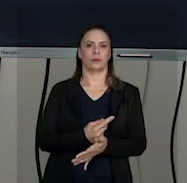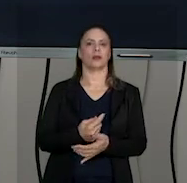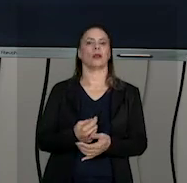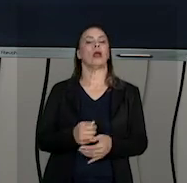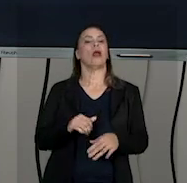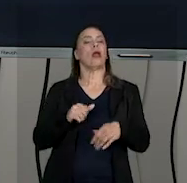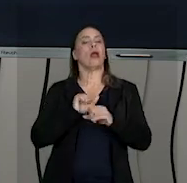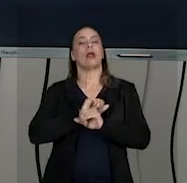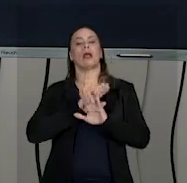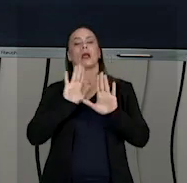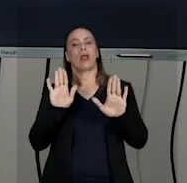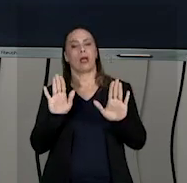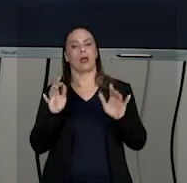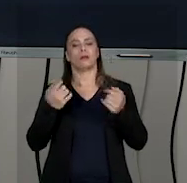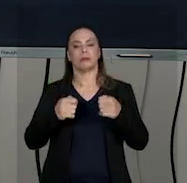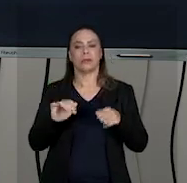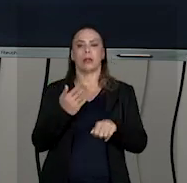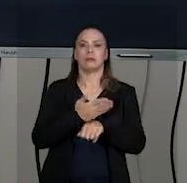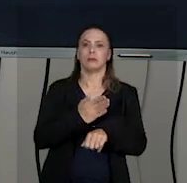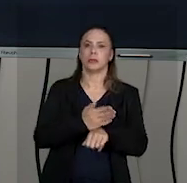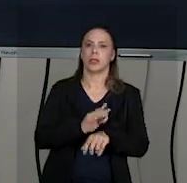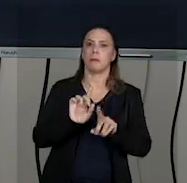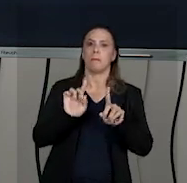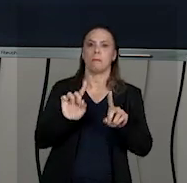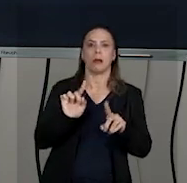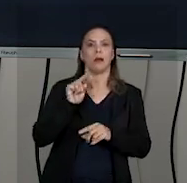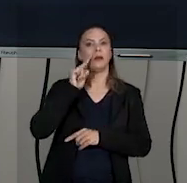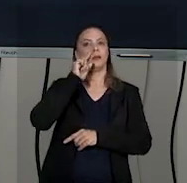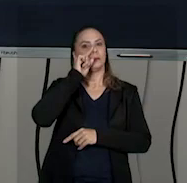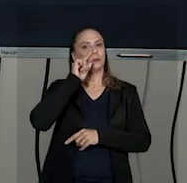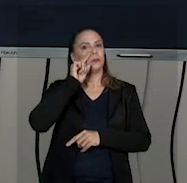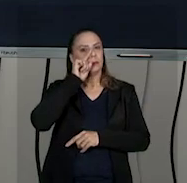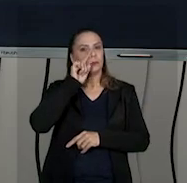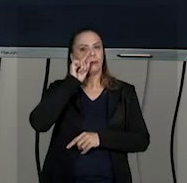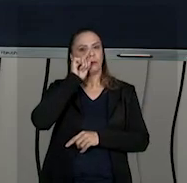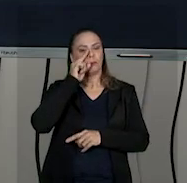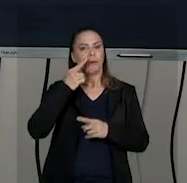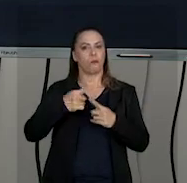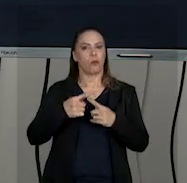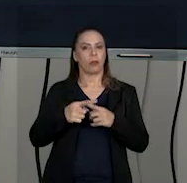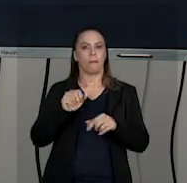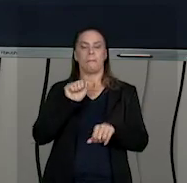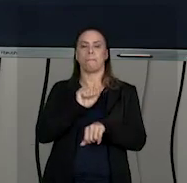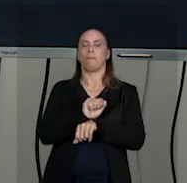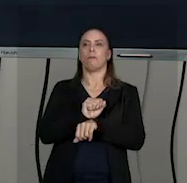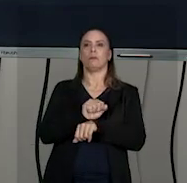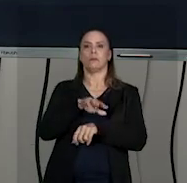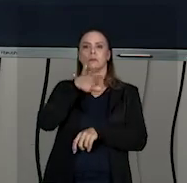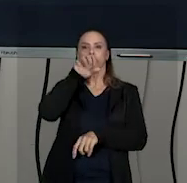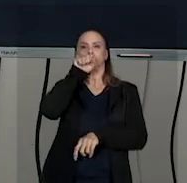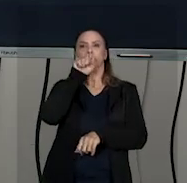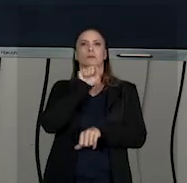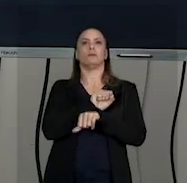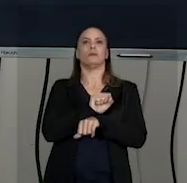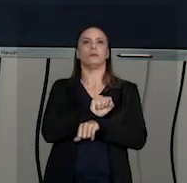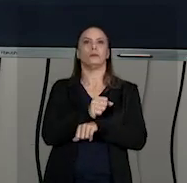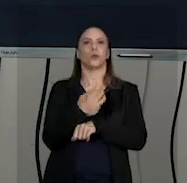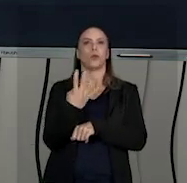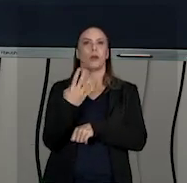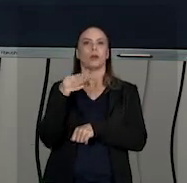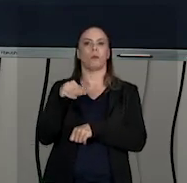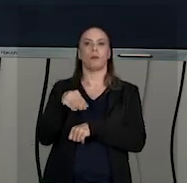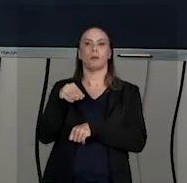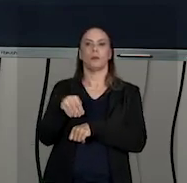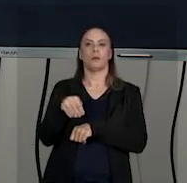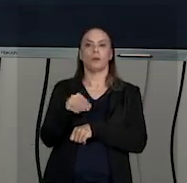algo perigoso, né? O fato de você parar de respirar com 4 minutos, você pode vir a falecer, caso você não volte